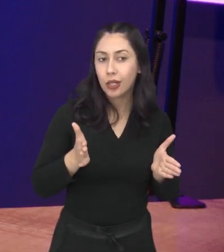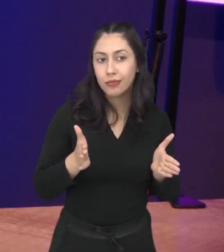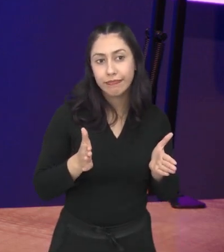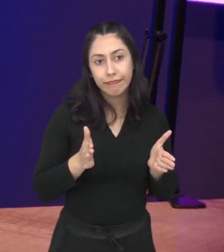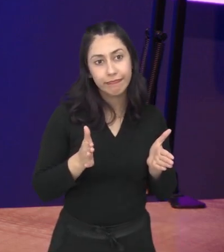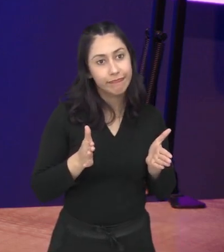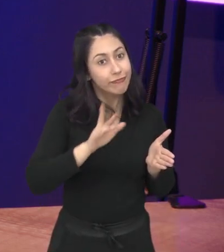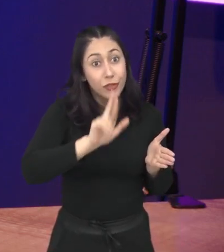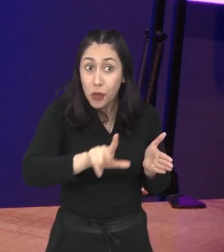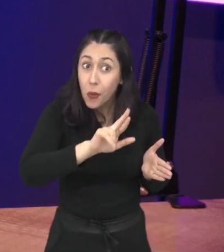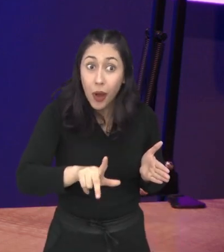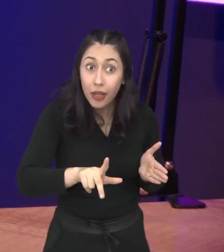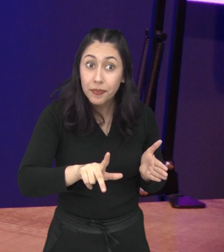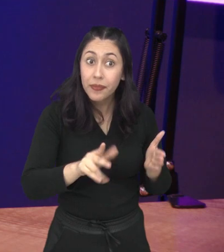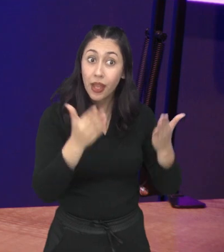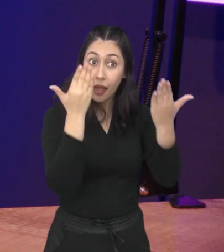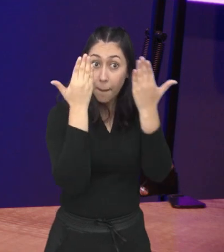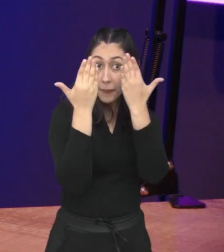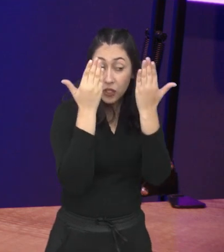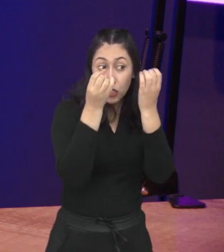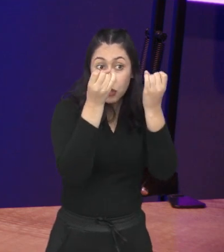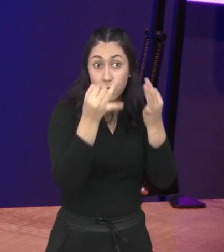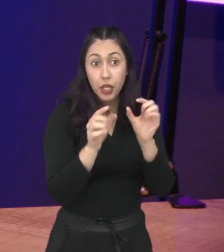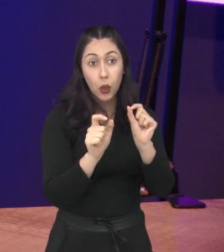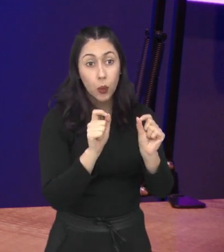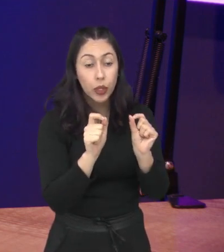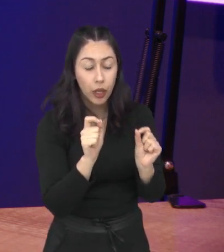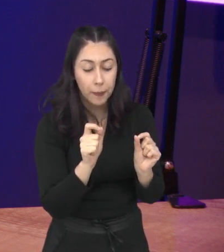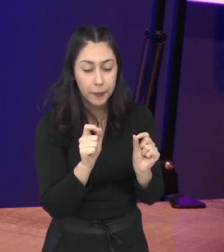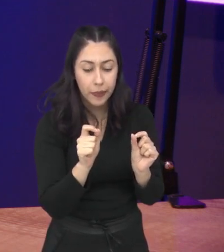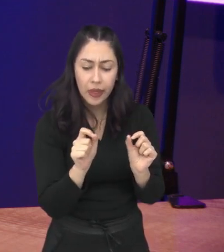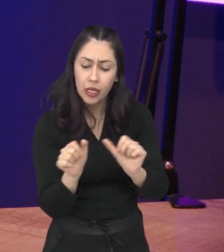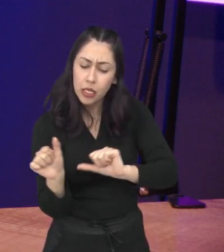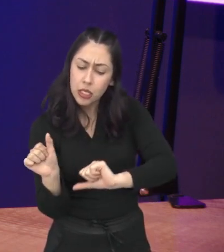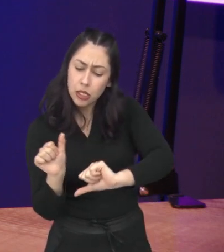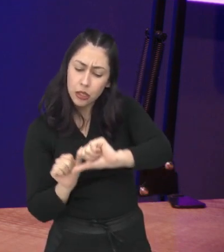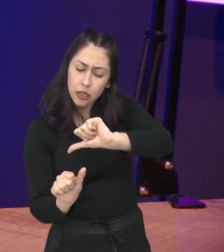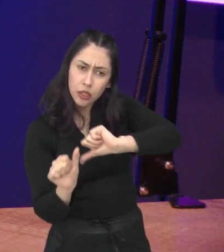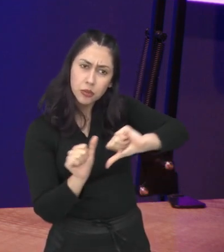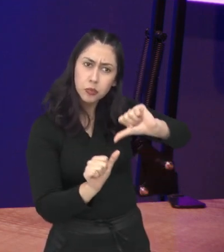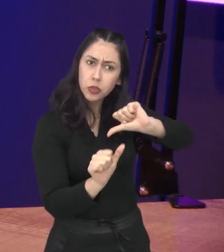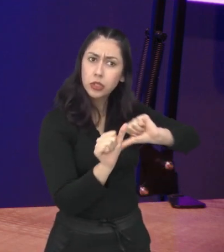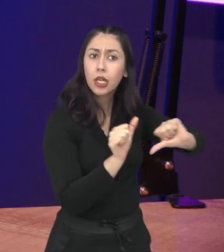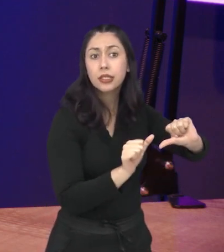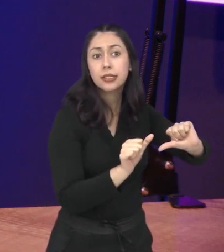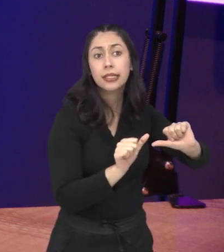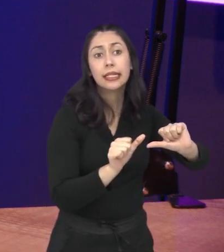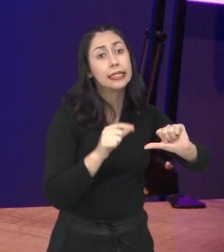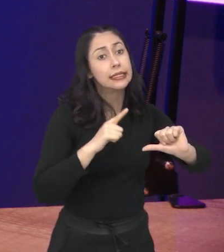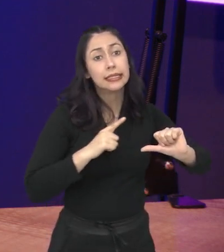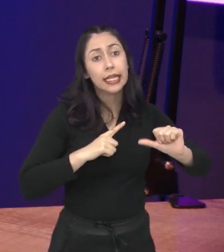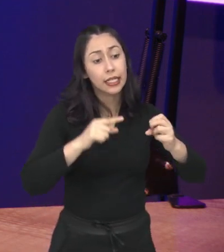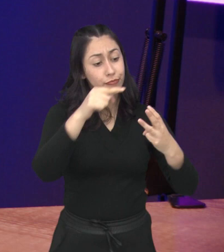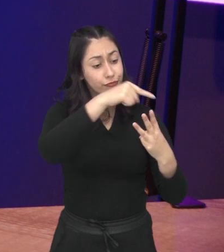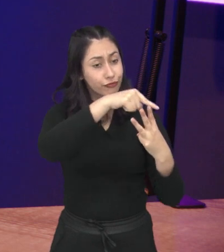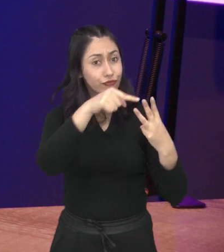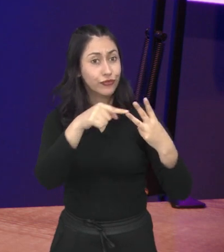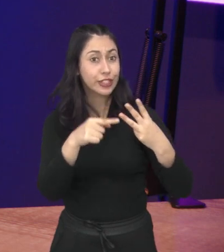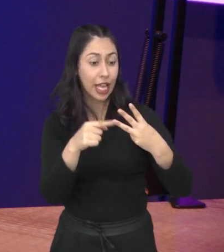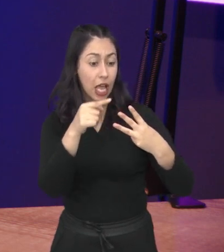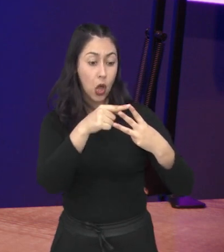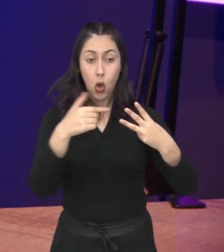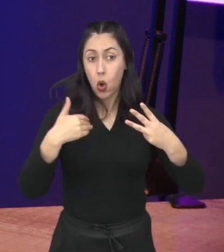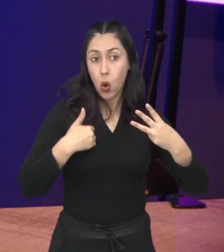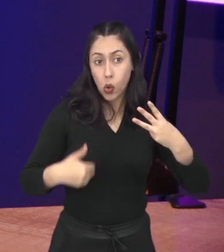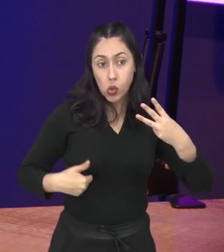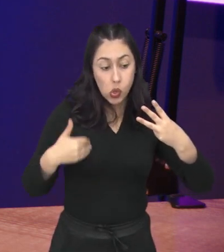adulto? Não, para a psicologia, a fase adulta, né, e essas transições da vida são fatores